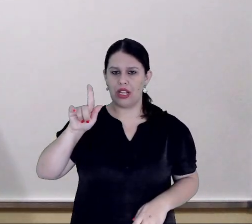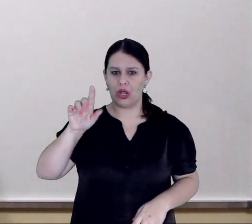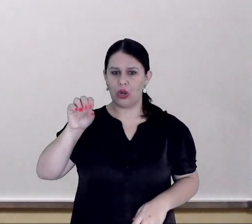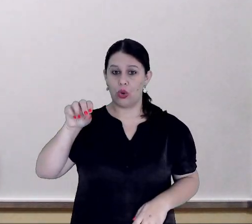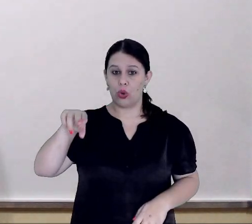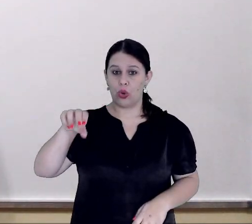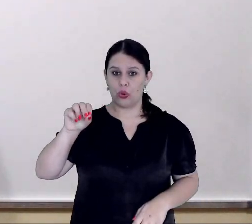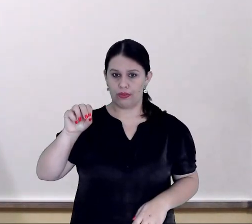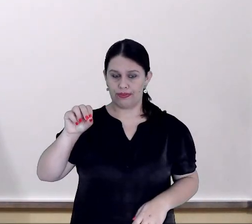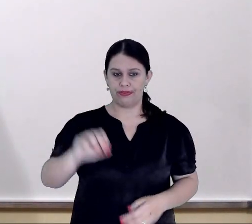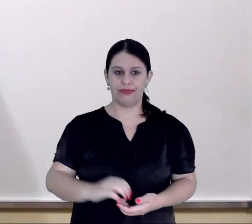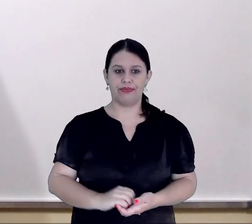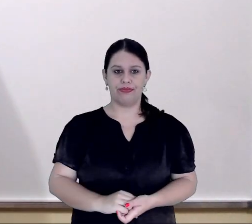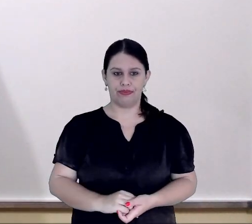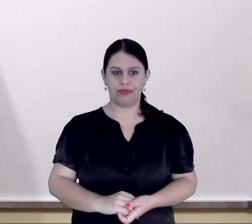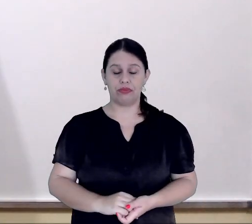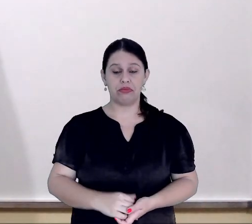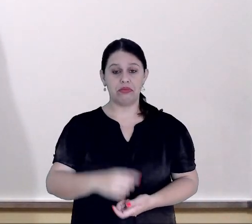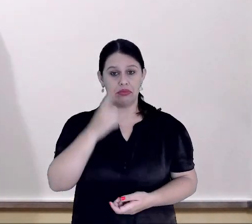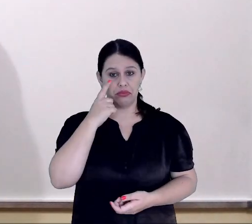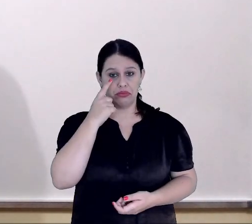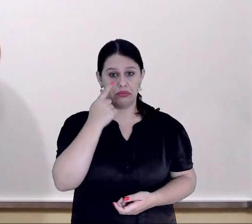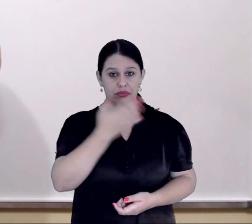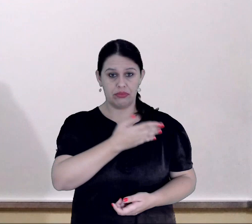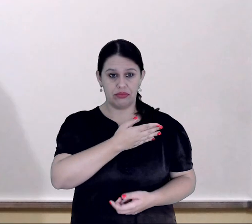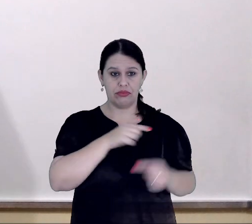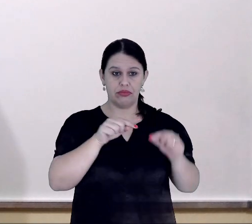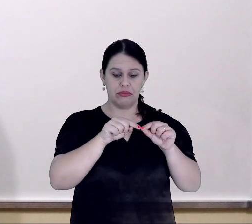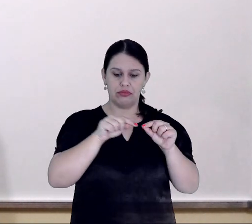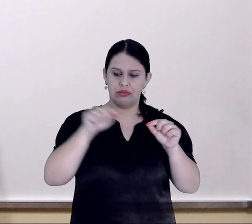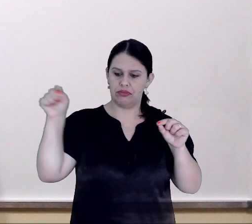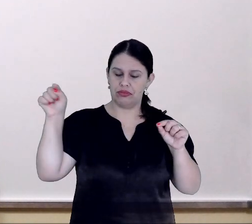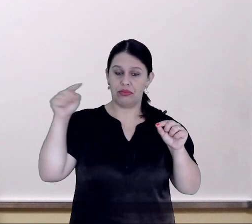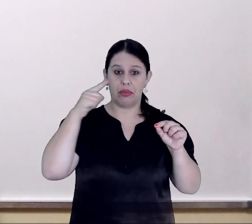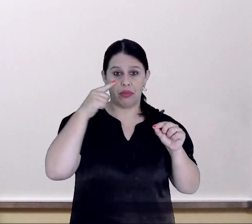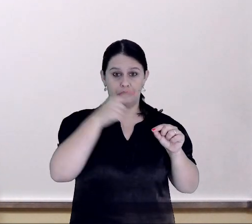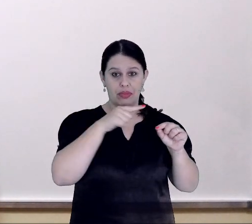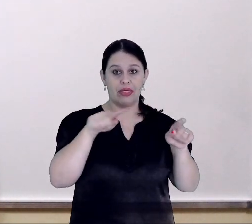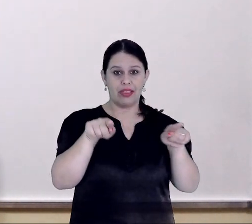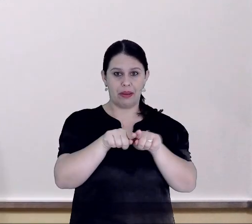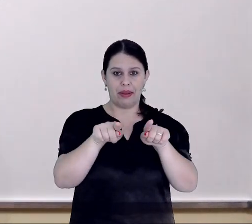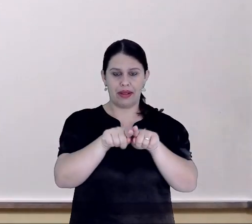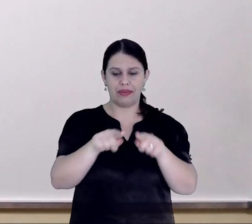completo o polígono, né? Aqui, equivalentemente, seria